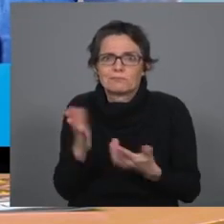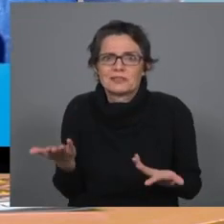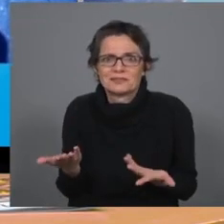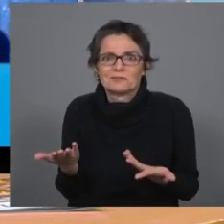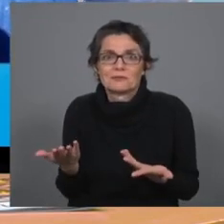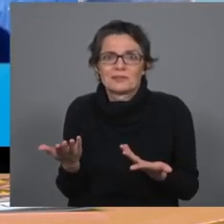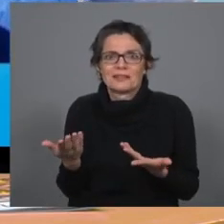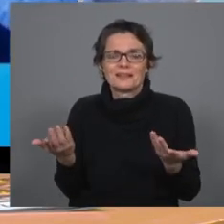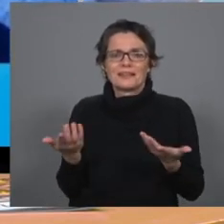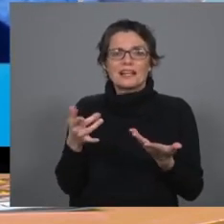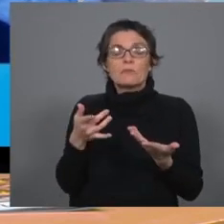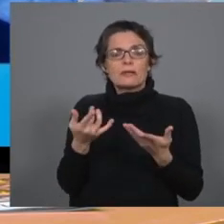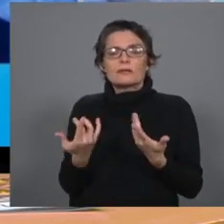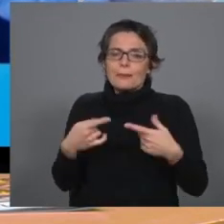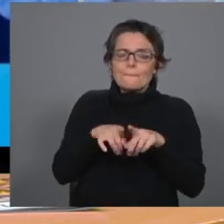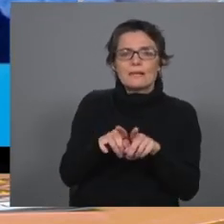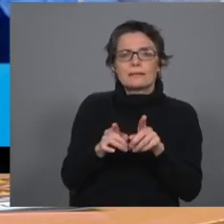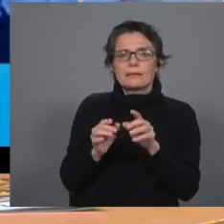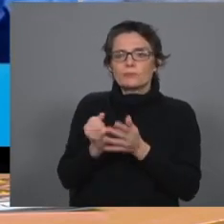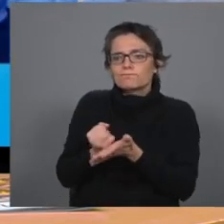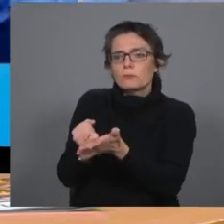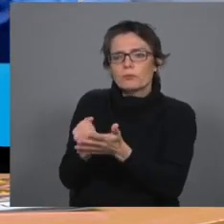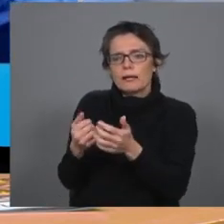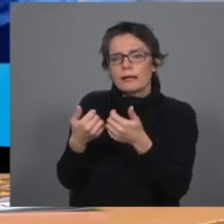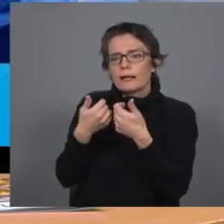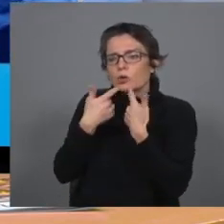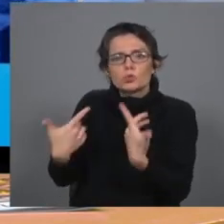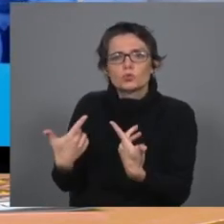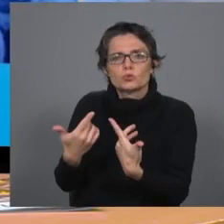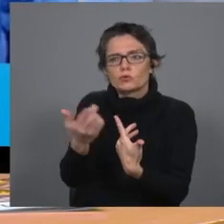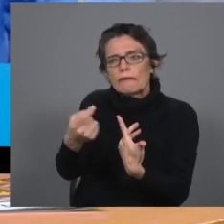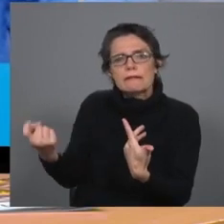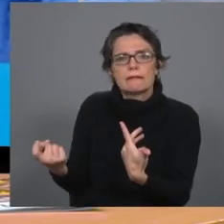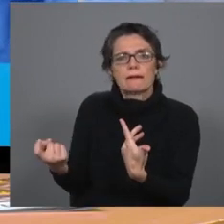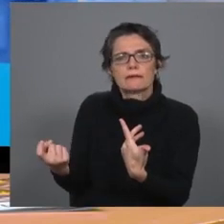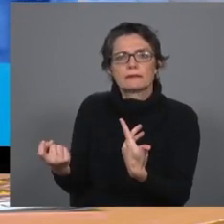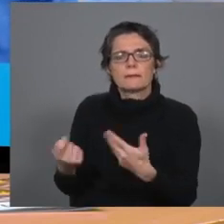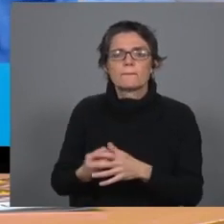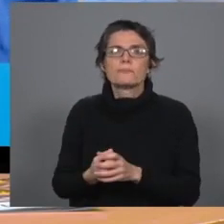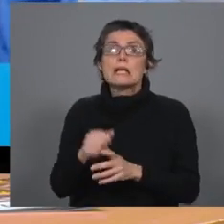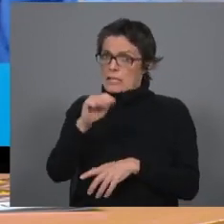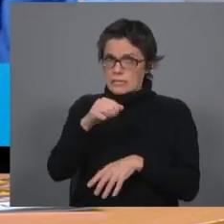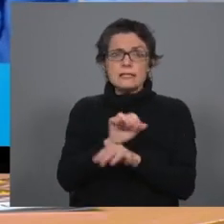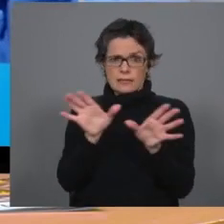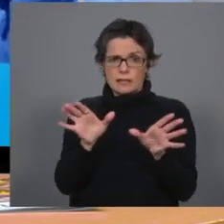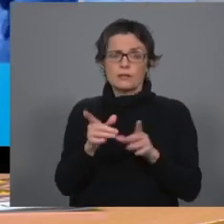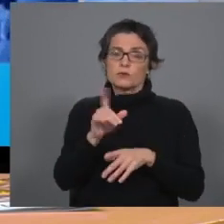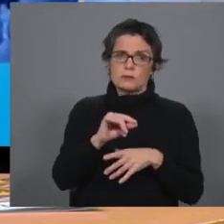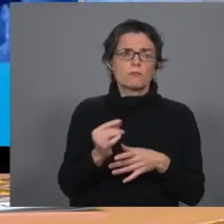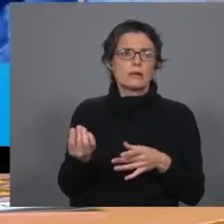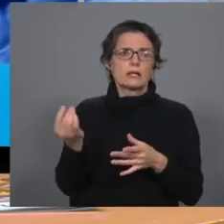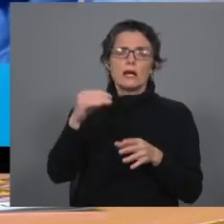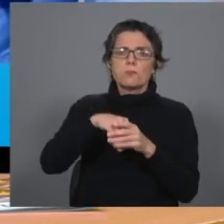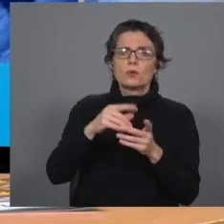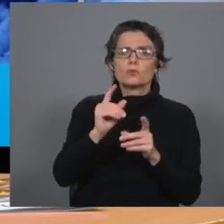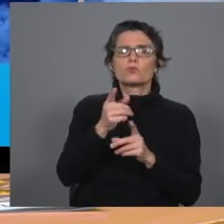integral, inclui o anúncio explícito de Jesus, a celebração dos sacramentos, quando já são possíveis, a constituição